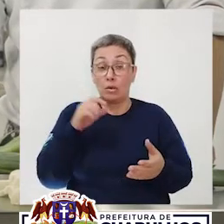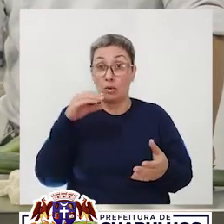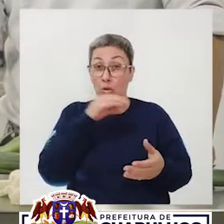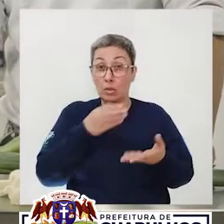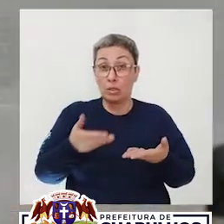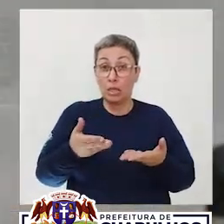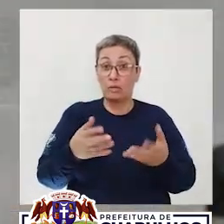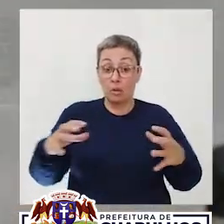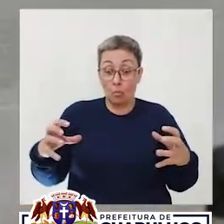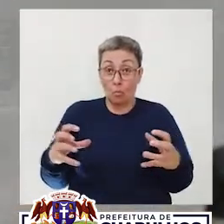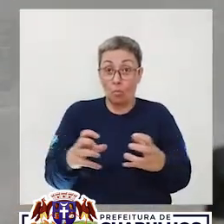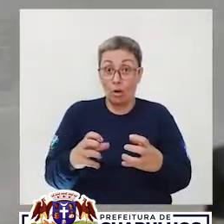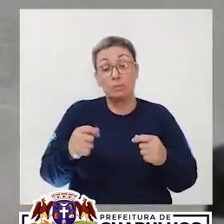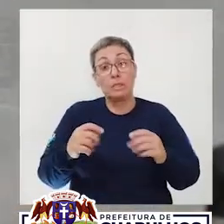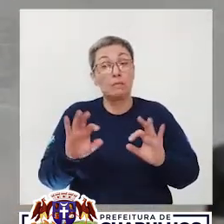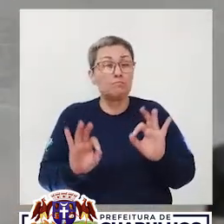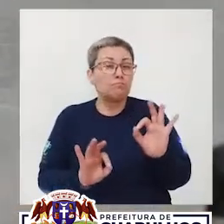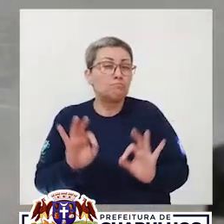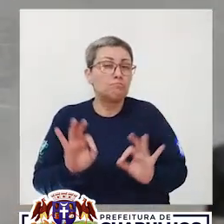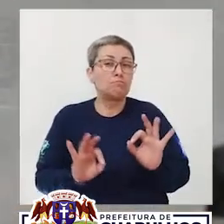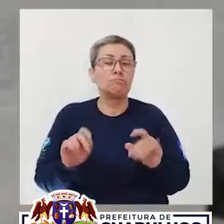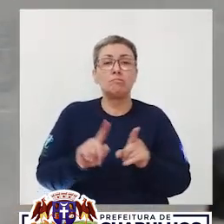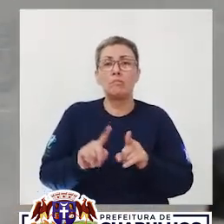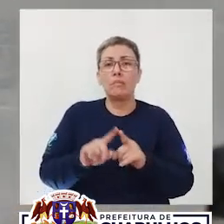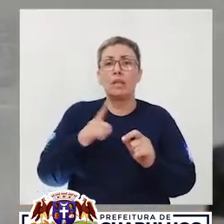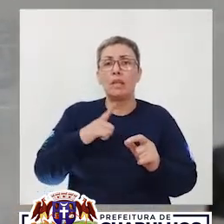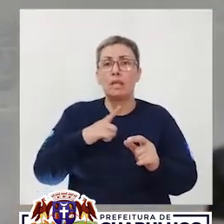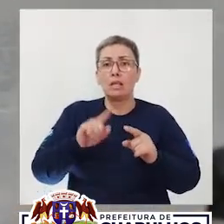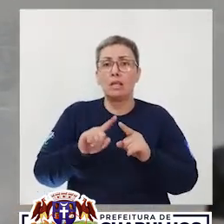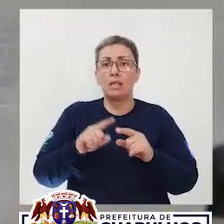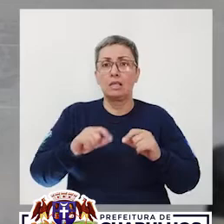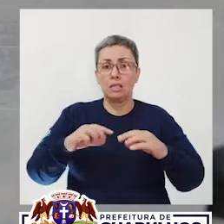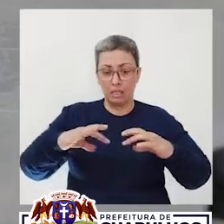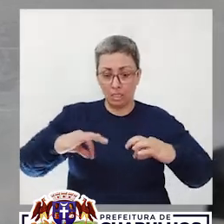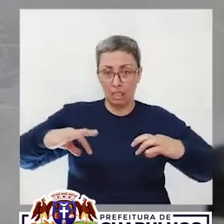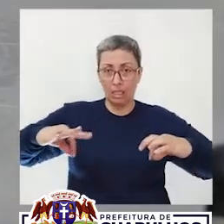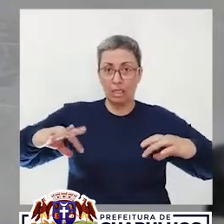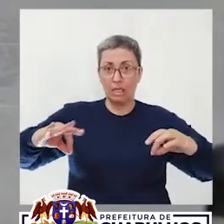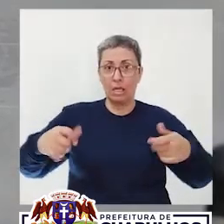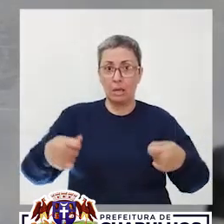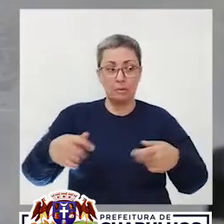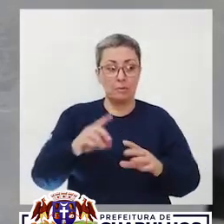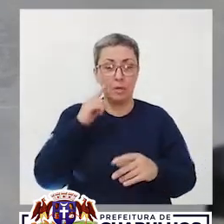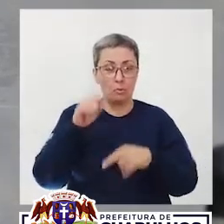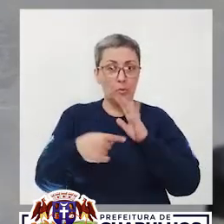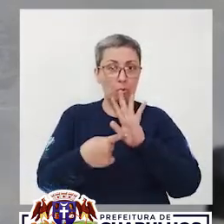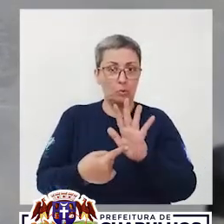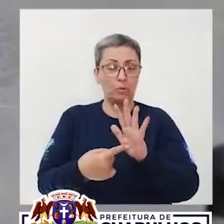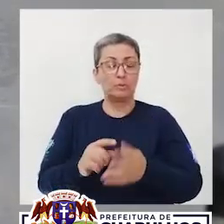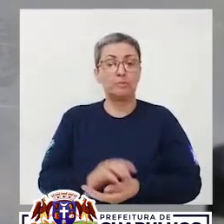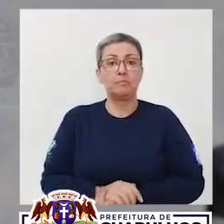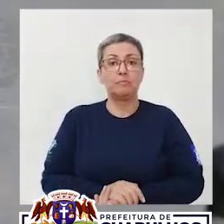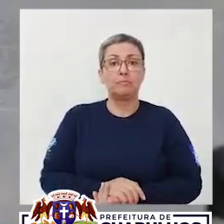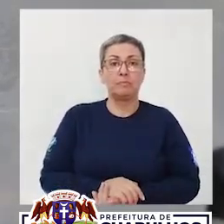encolhe. Então, você tem que dar um jeitinho para que ela fique, prender ela na beiradinha da forma. Eu vou mostrar